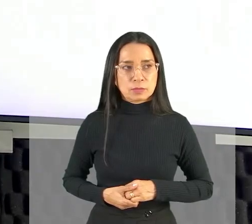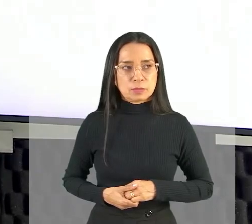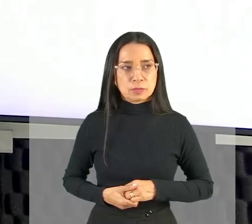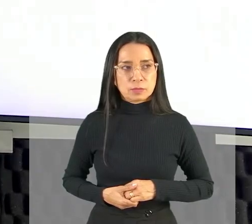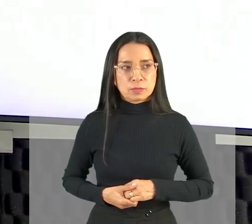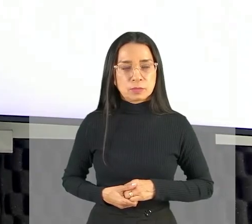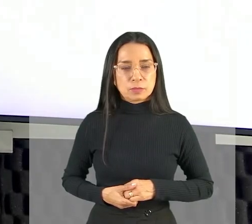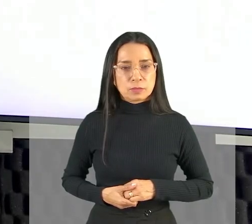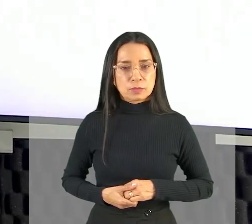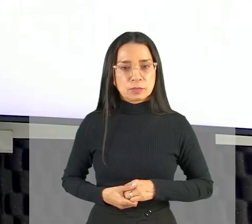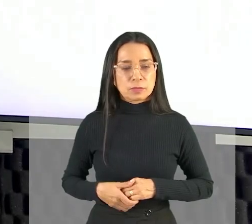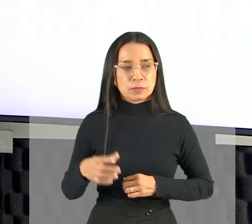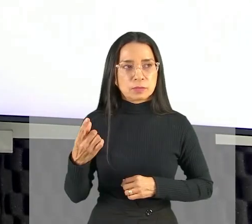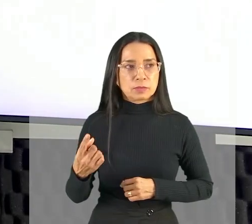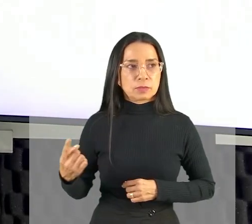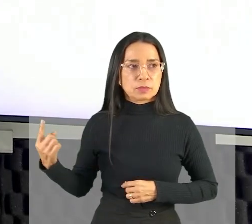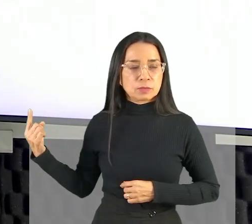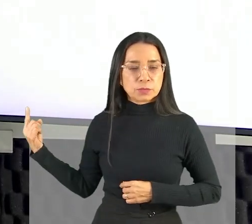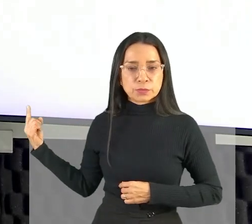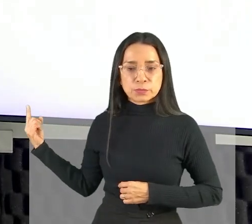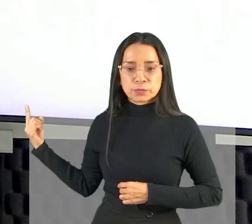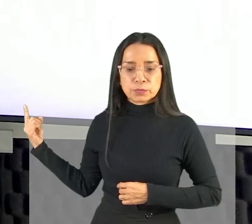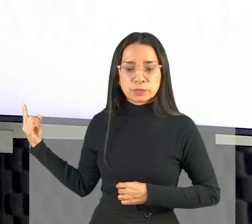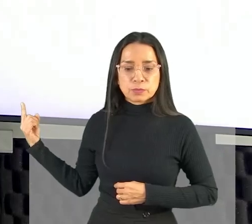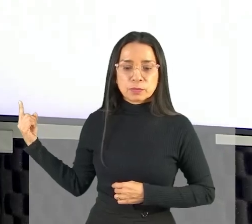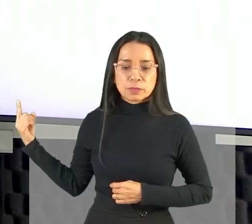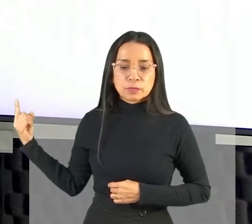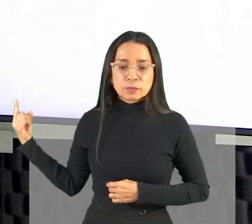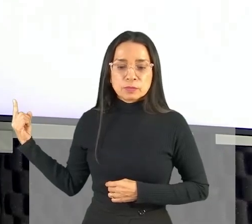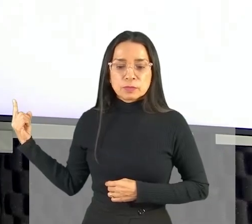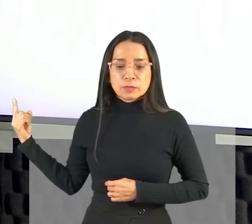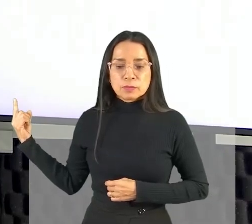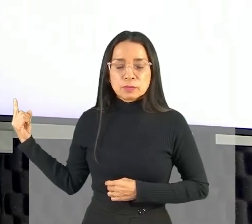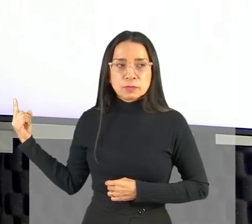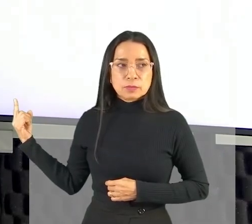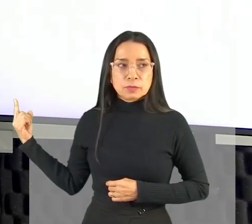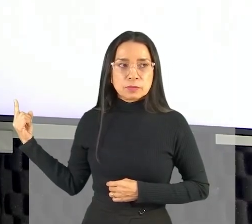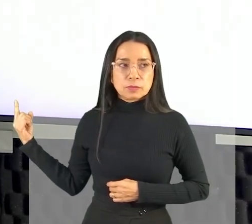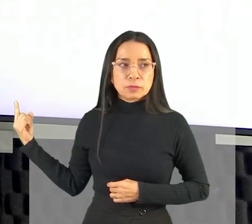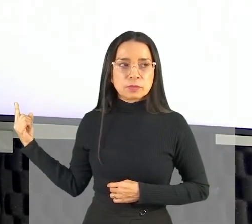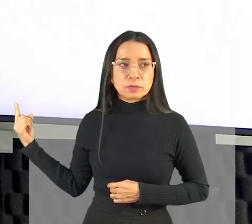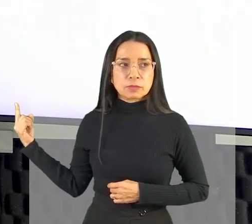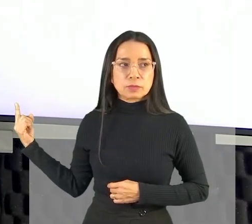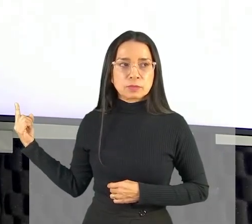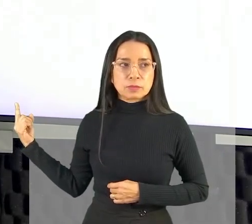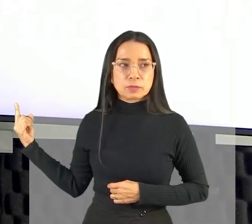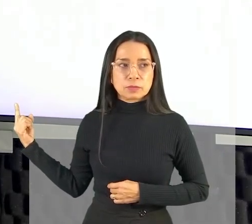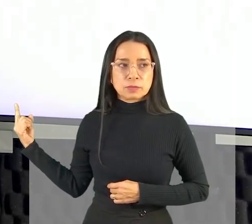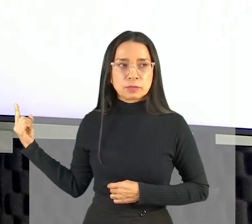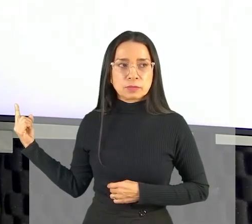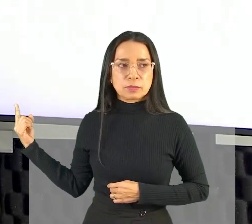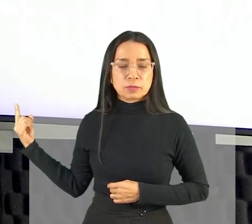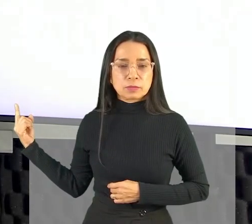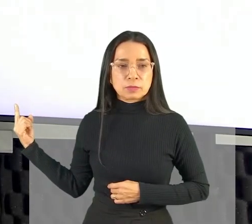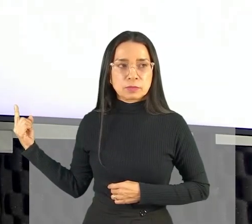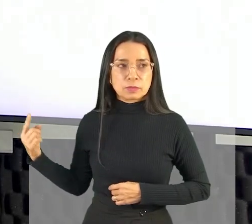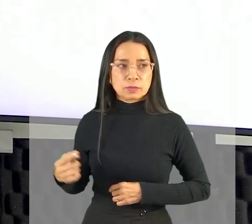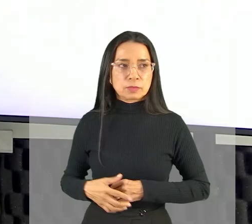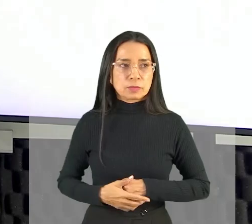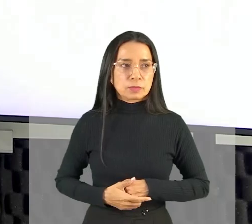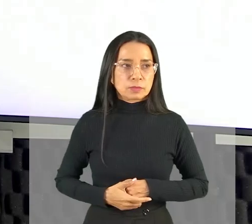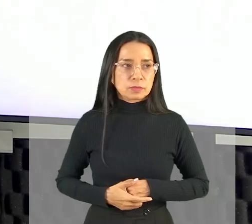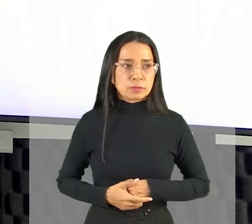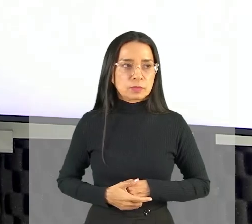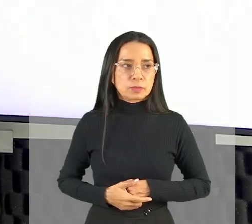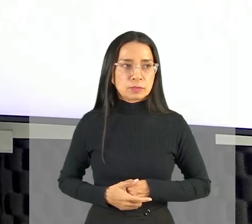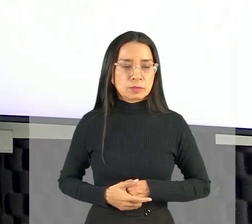vezes meio da probabilidade de ser fêmea vamos fazer a conta agora né Isso fica igual a